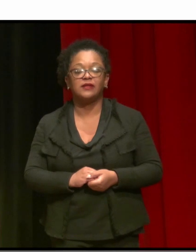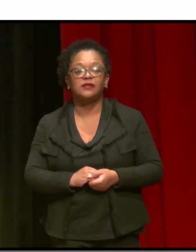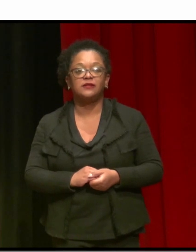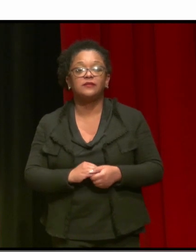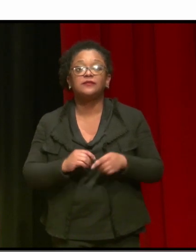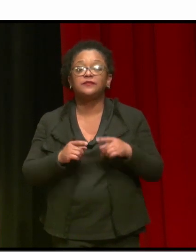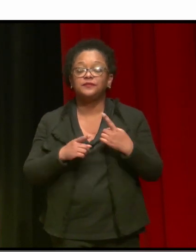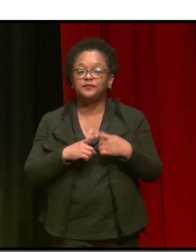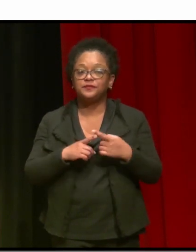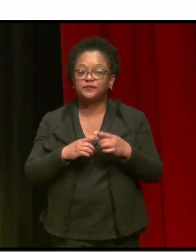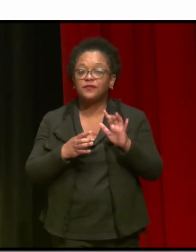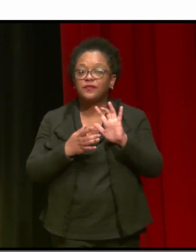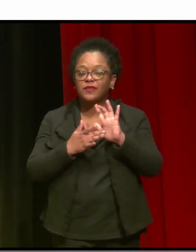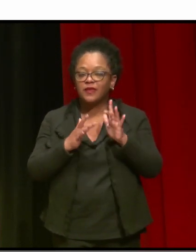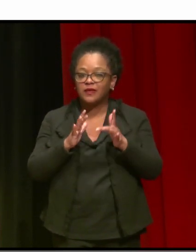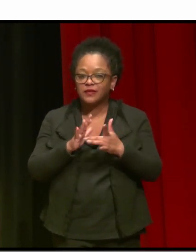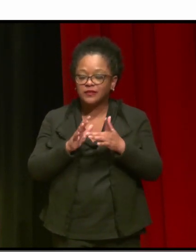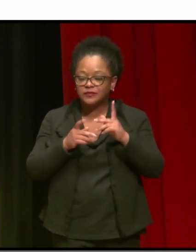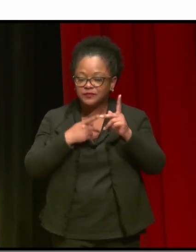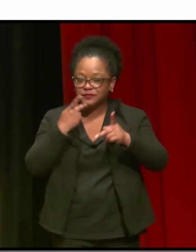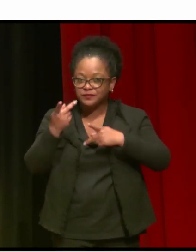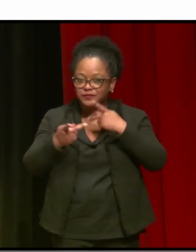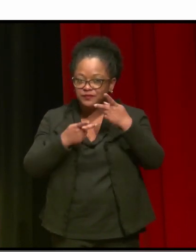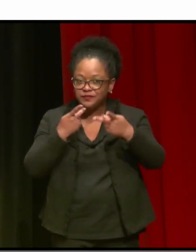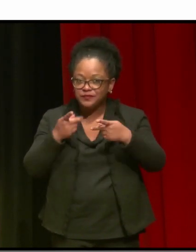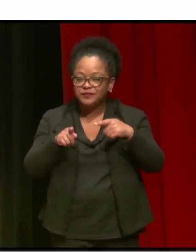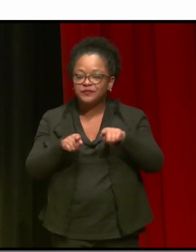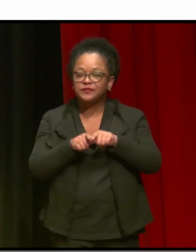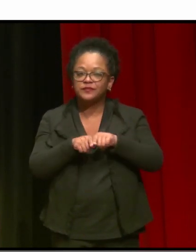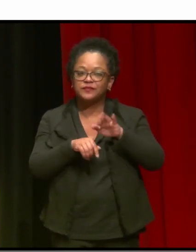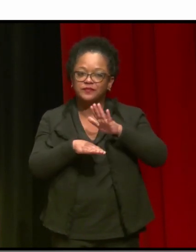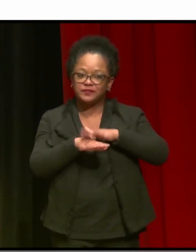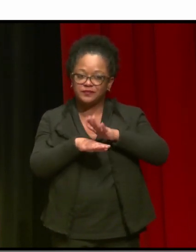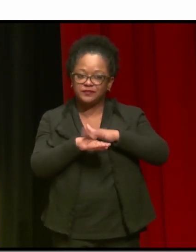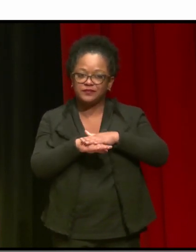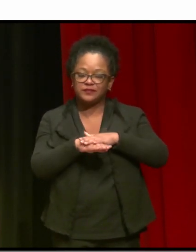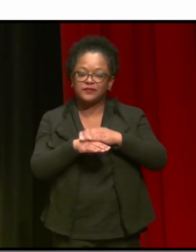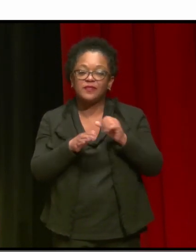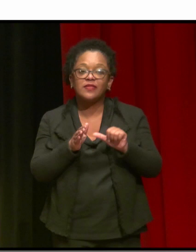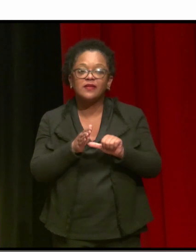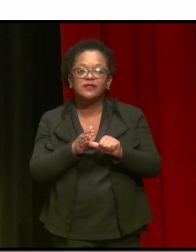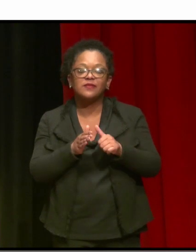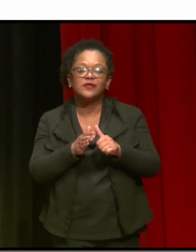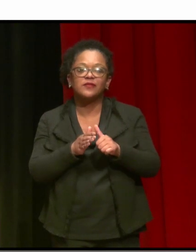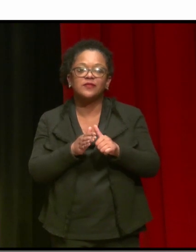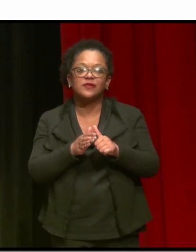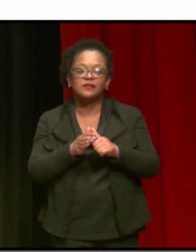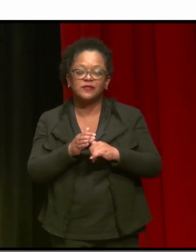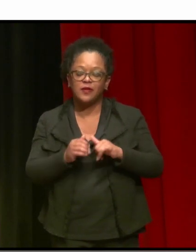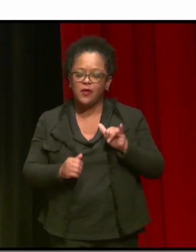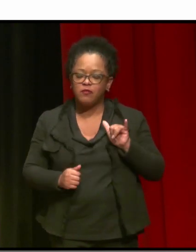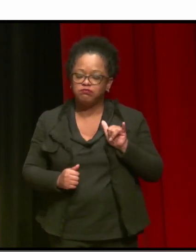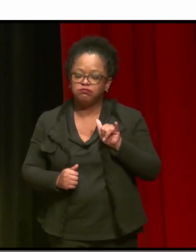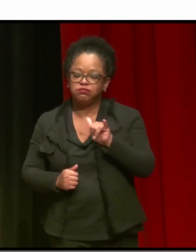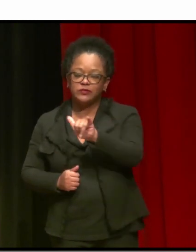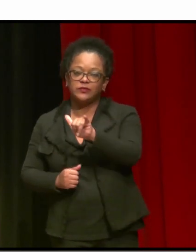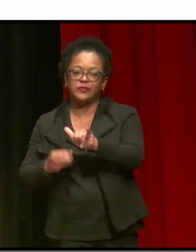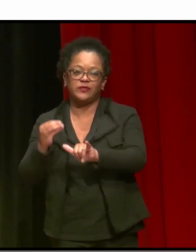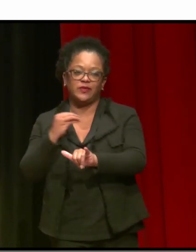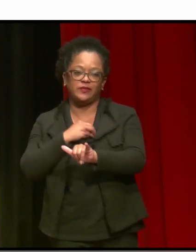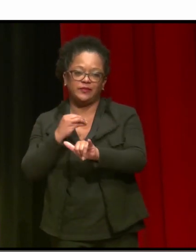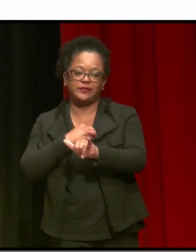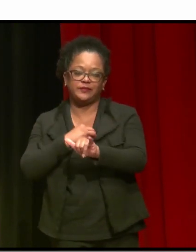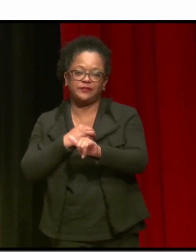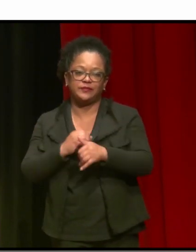de palavras e ações, porque ele veio para perdoar os pecados deles. Gente, se vocês olharem todo o ministério